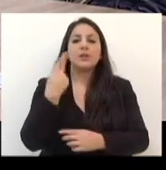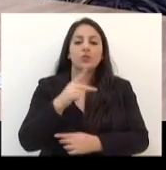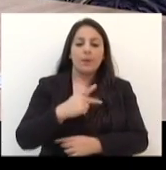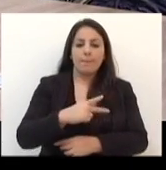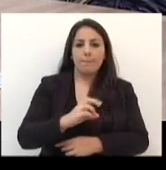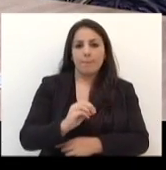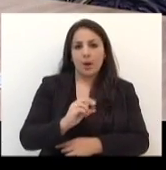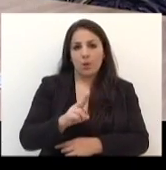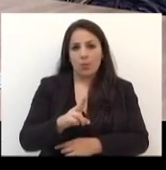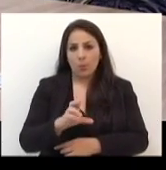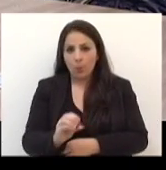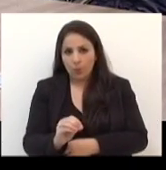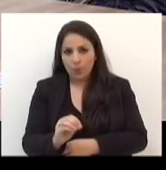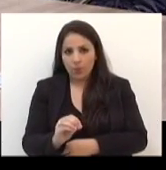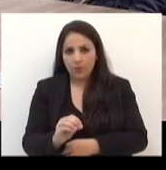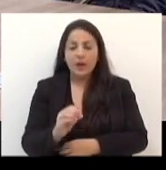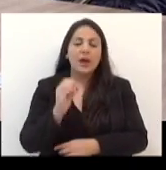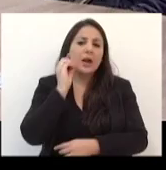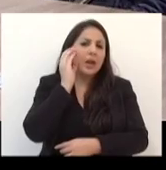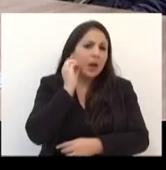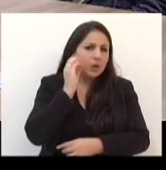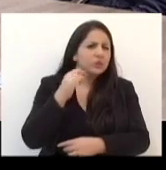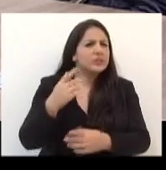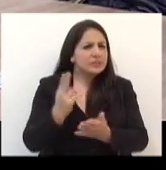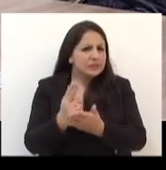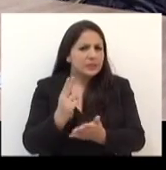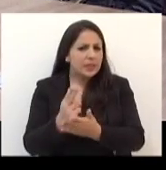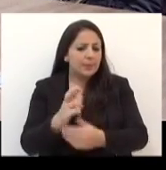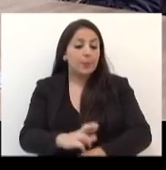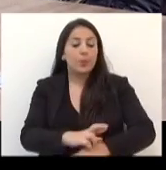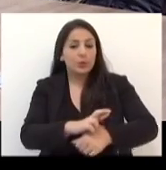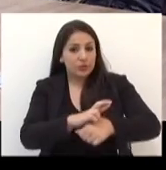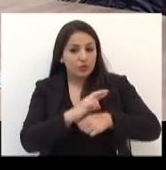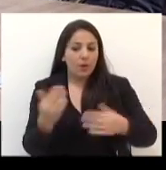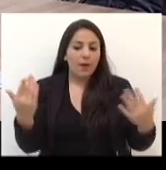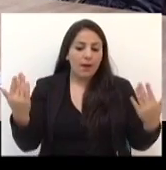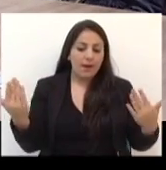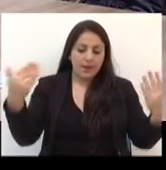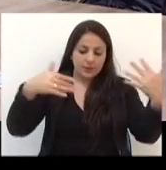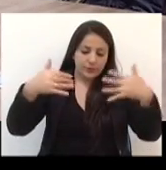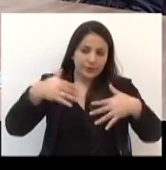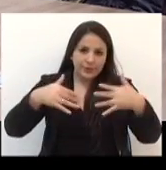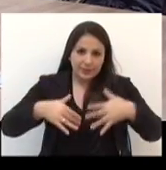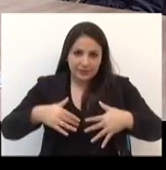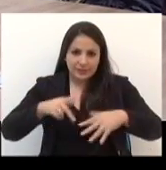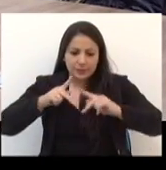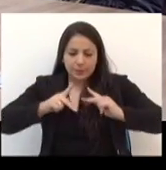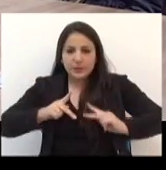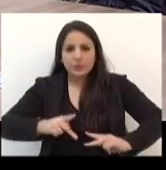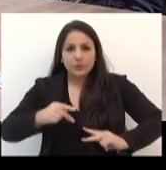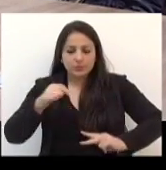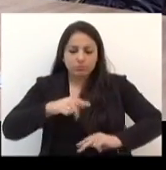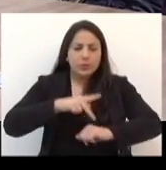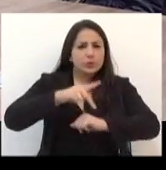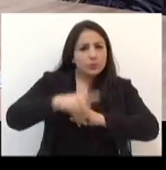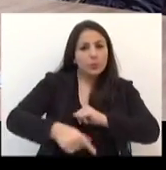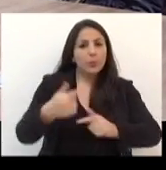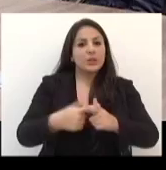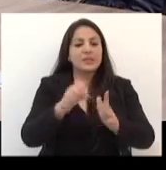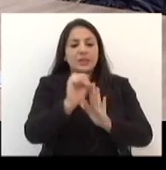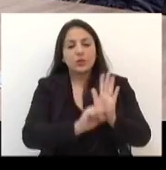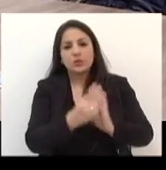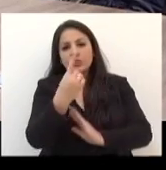Vereadora Cláudia, a senhora sempre defendeu, então, a vinda dos imigrantes para Passo Fundo, porque no século XIX nós recebemos, então,